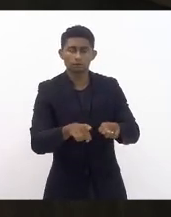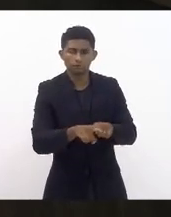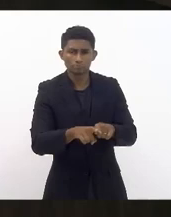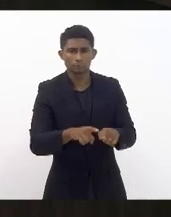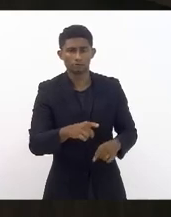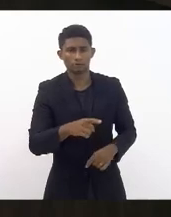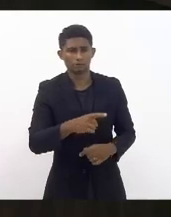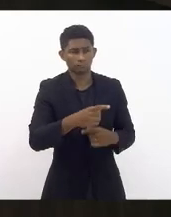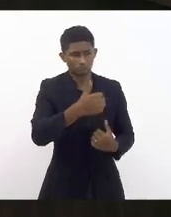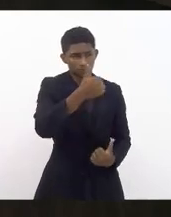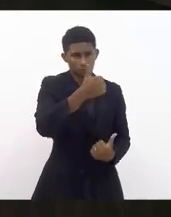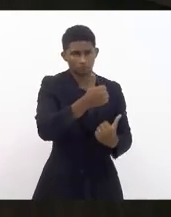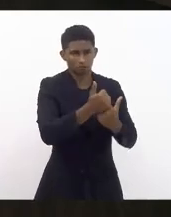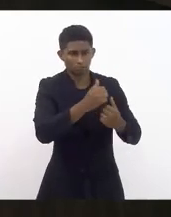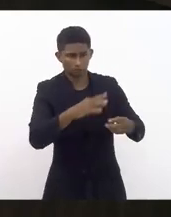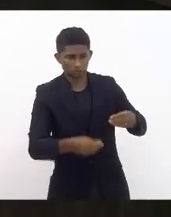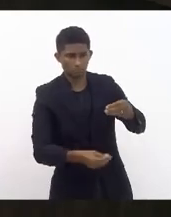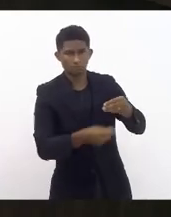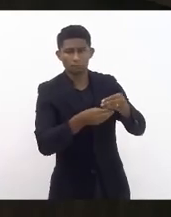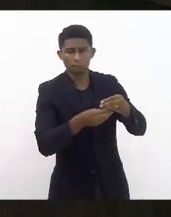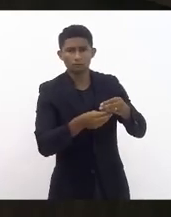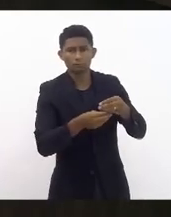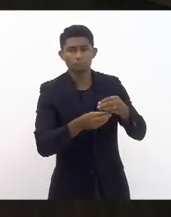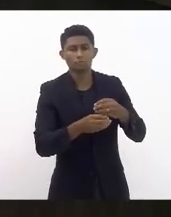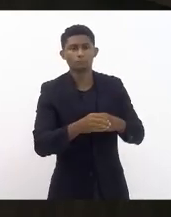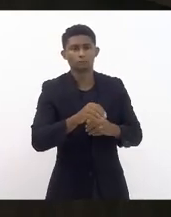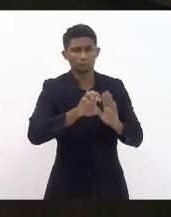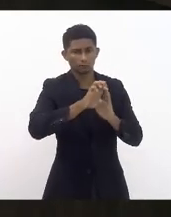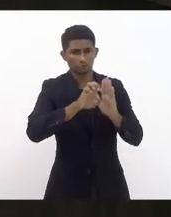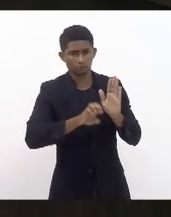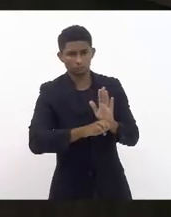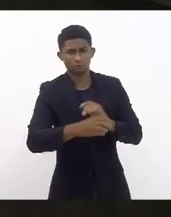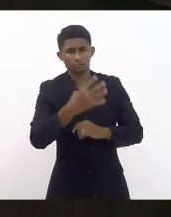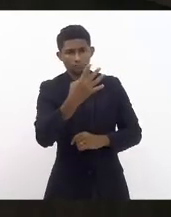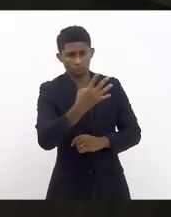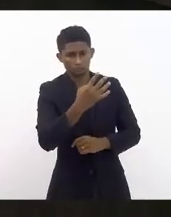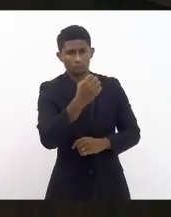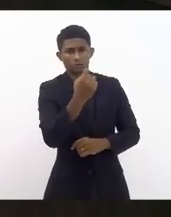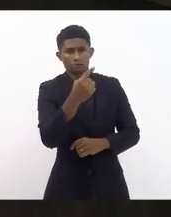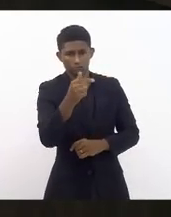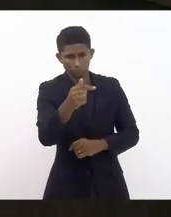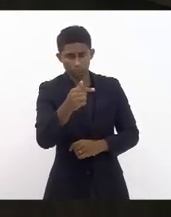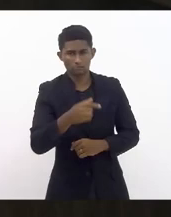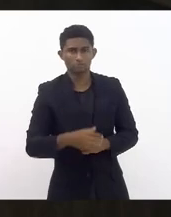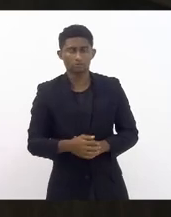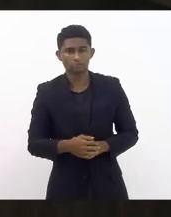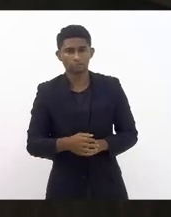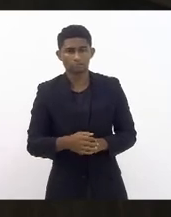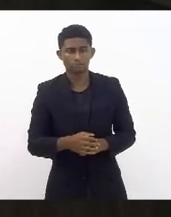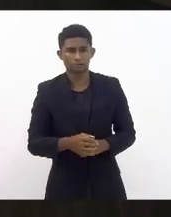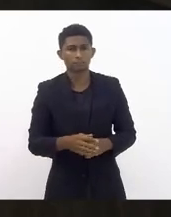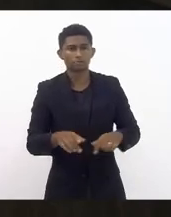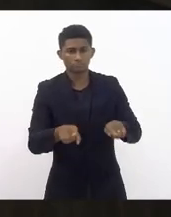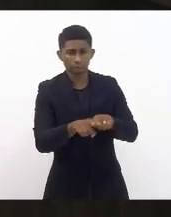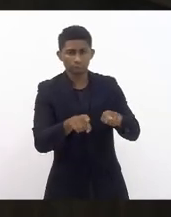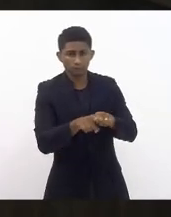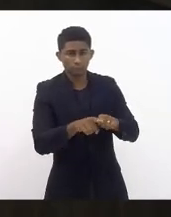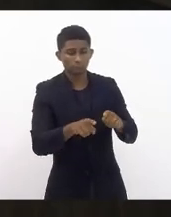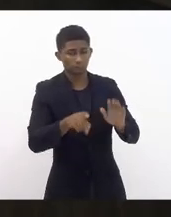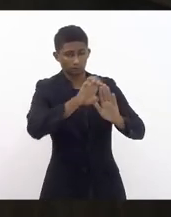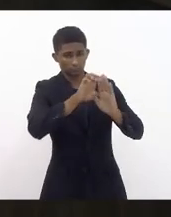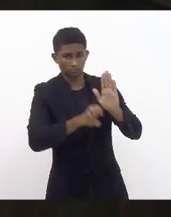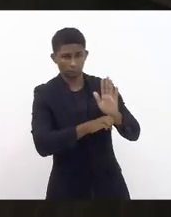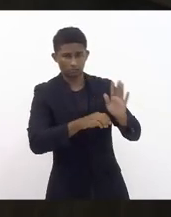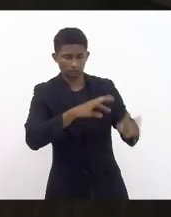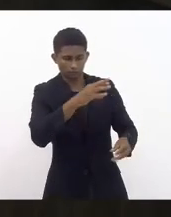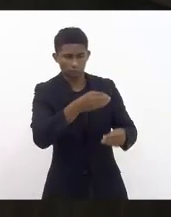com subemenda aglutinativa às emendas números 4 e 17. Favorável com subemenda